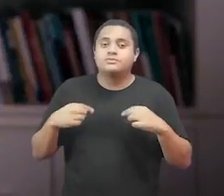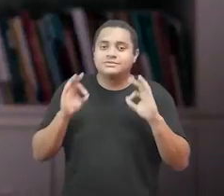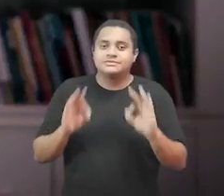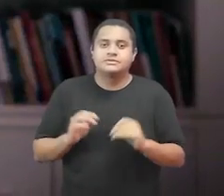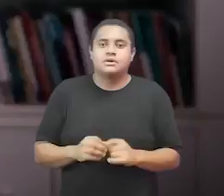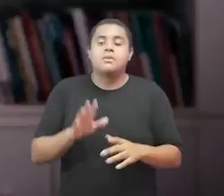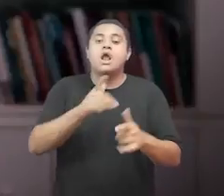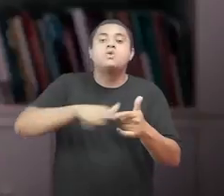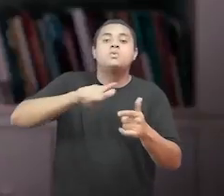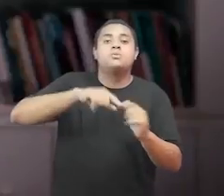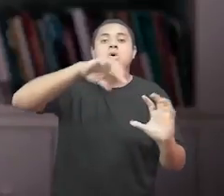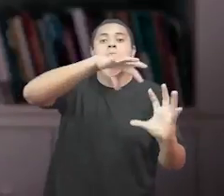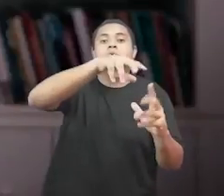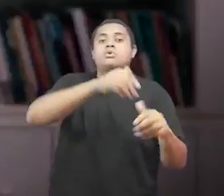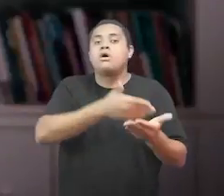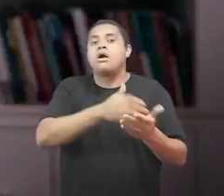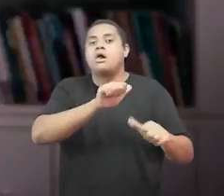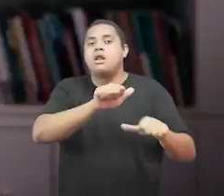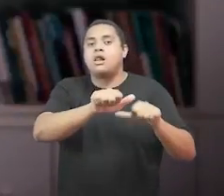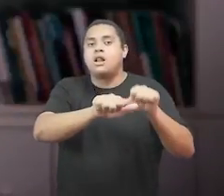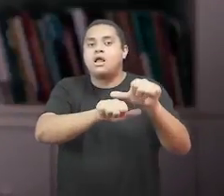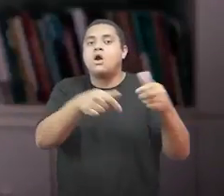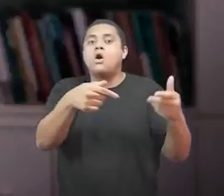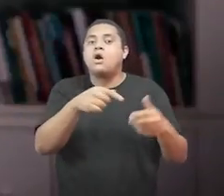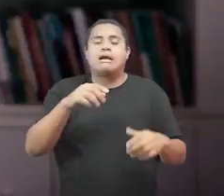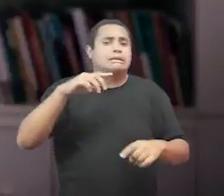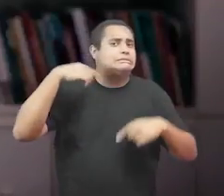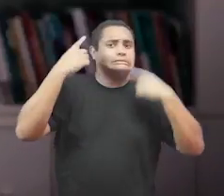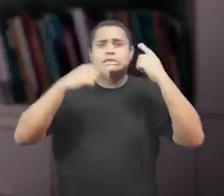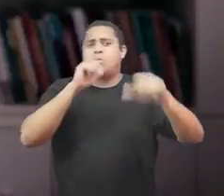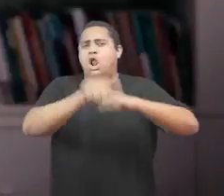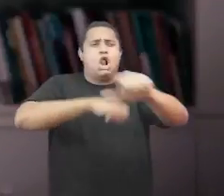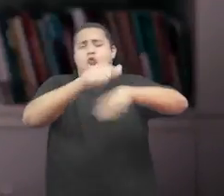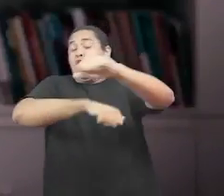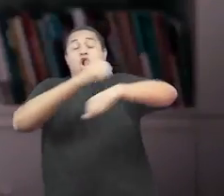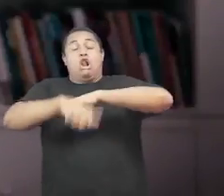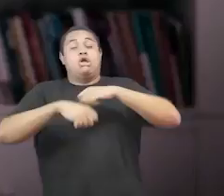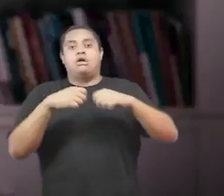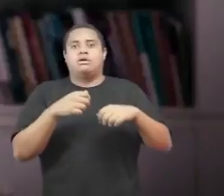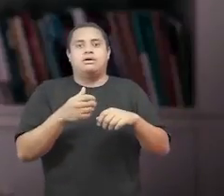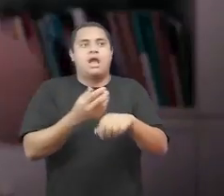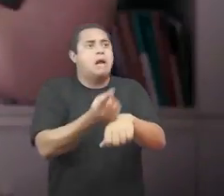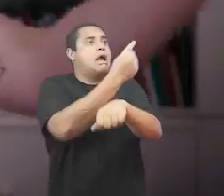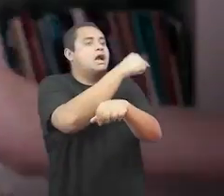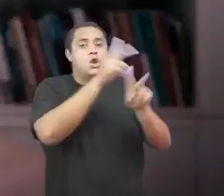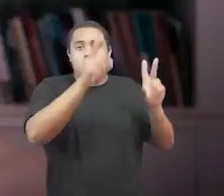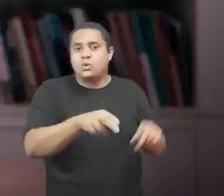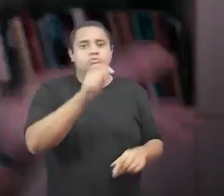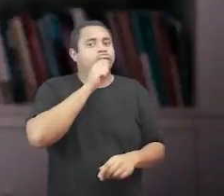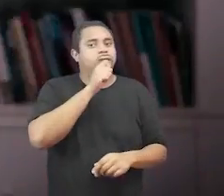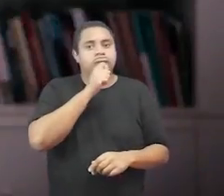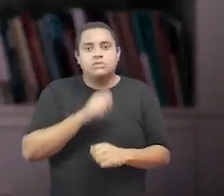O problema é quando o mundo começa a mudar. E o mundo está mudando de uma forma muito louca, nunca antes vista. E aí